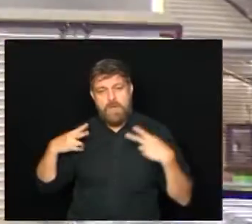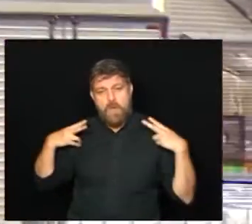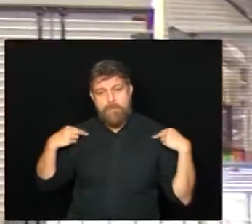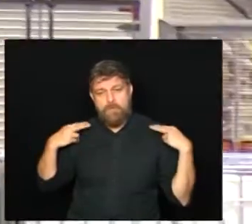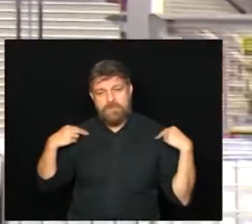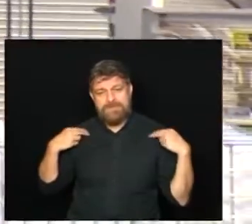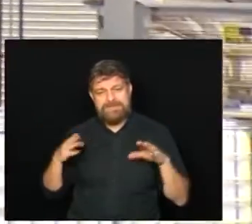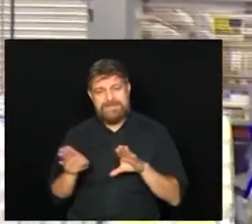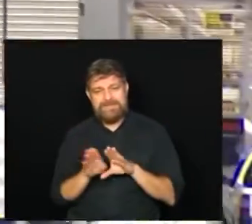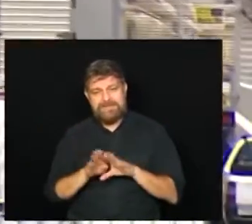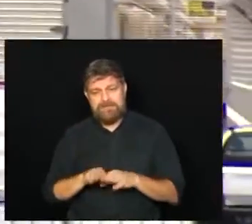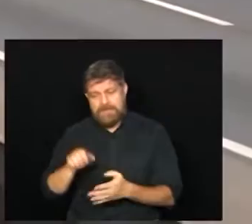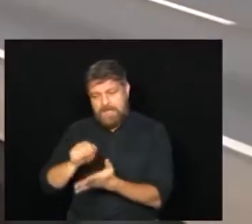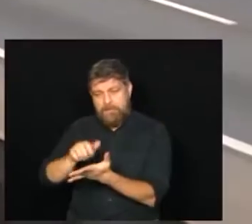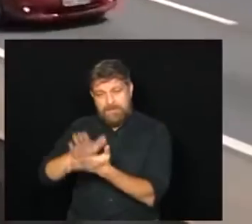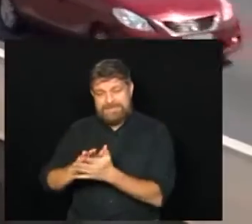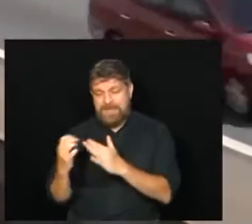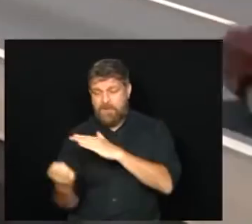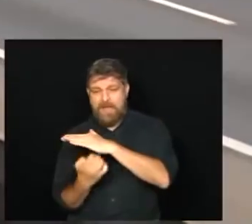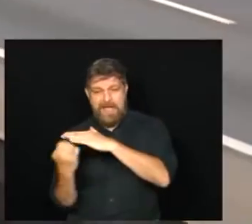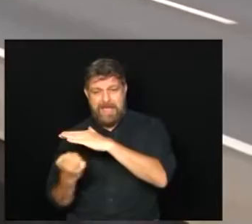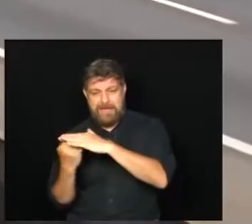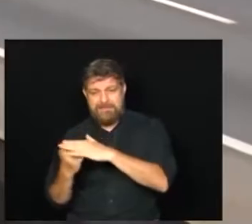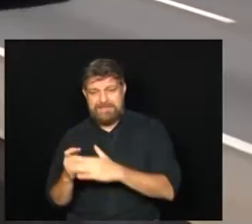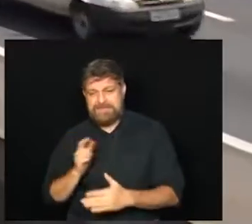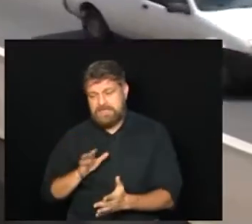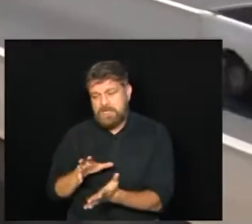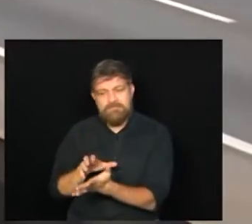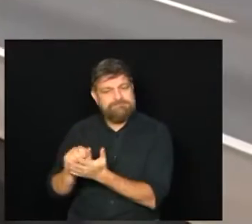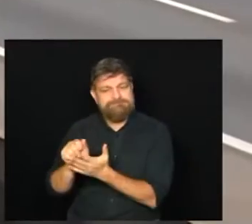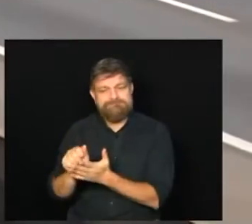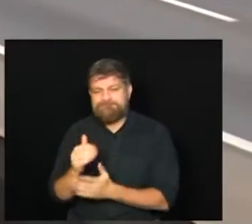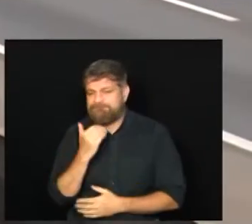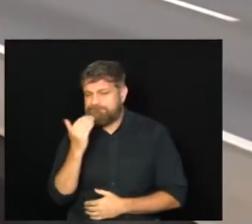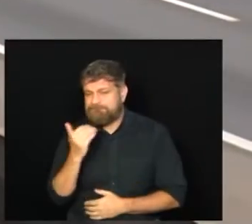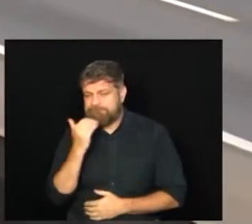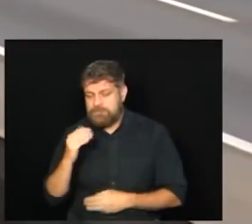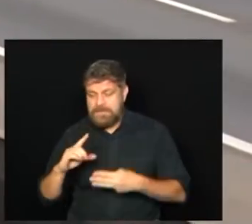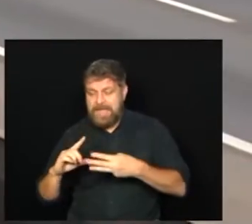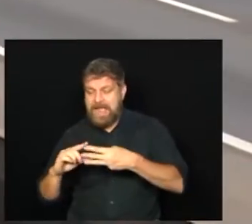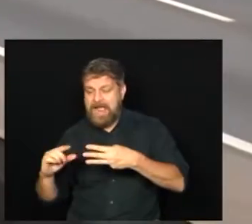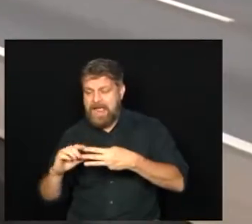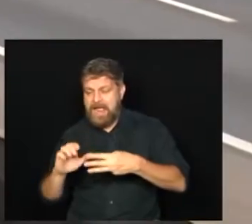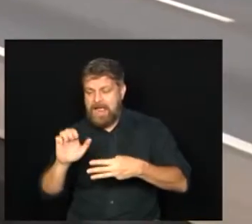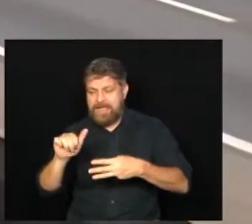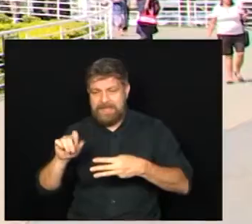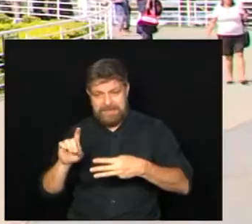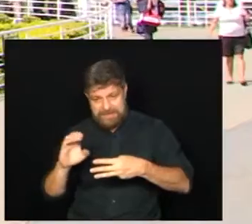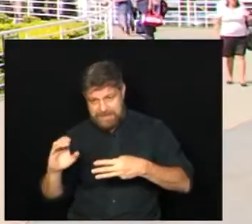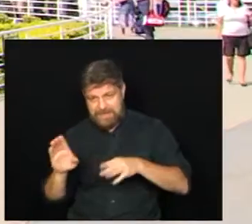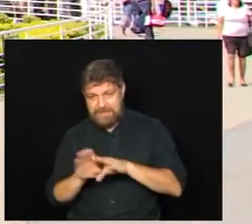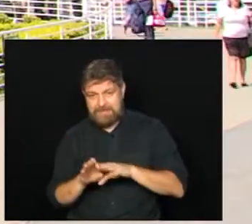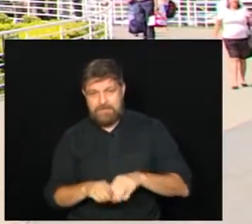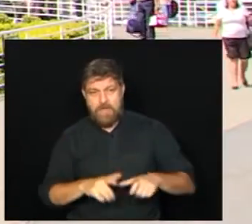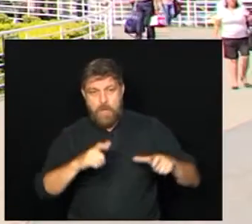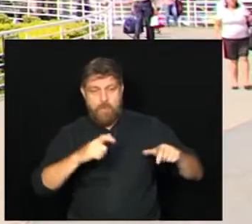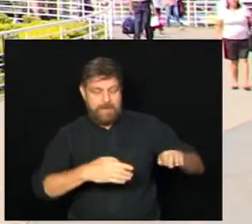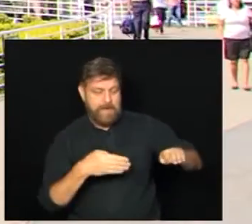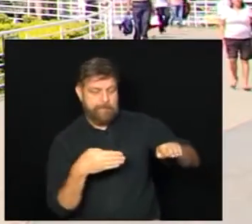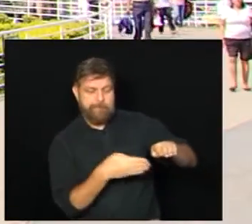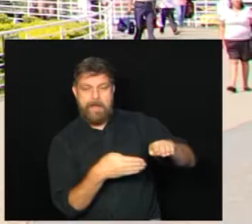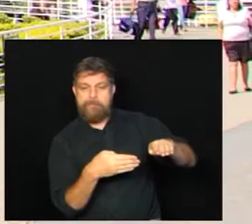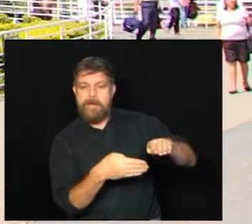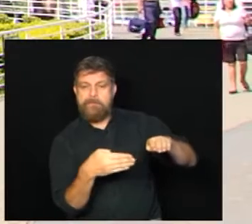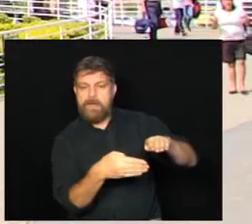motoristas, a punição a empresas que não cadastrem os motoristas na INDEC e a criação de um bolsão de